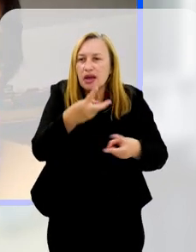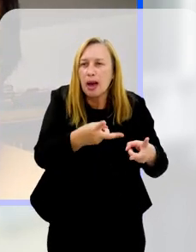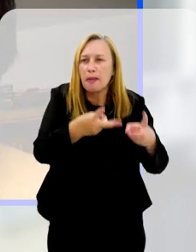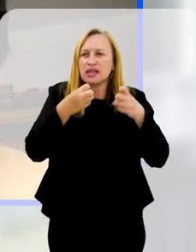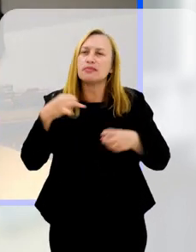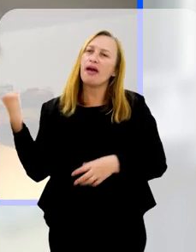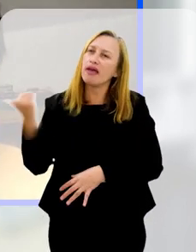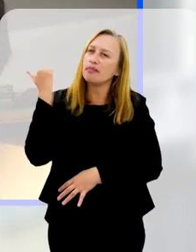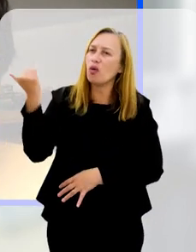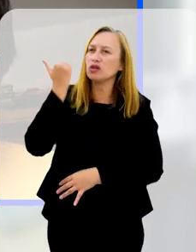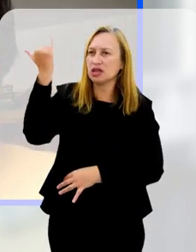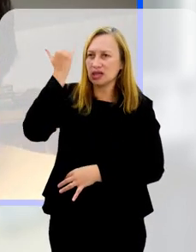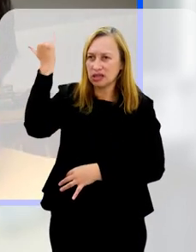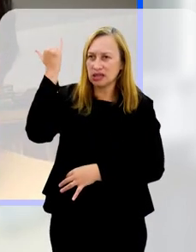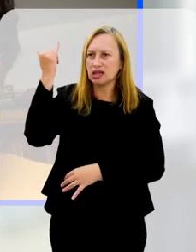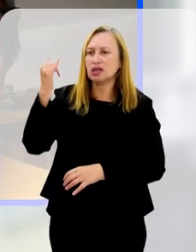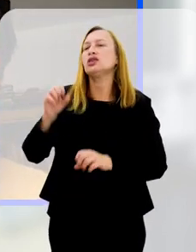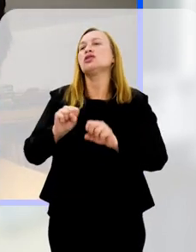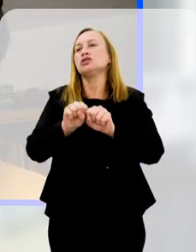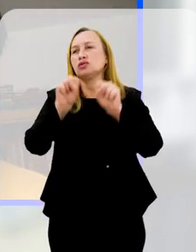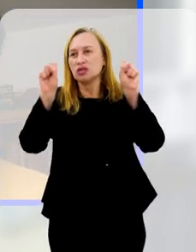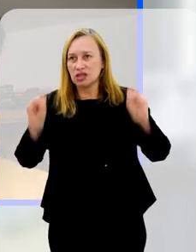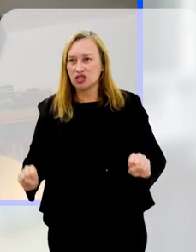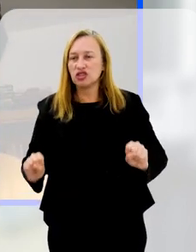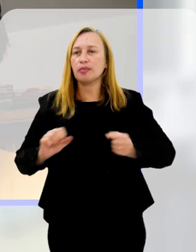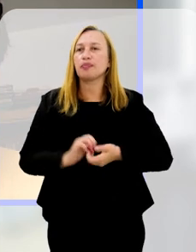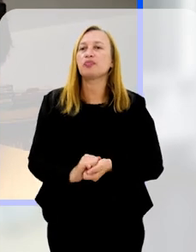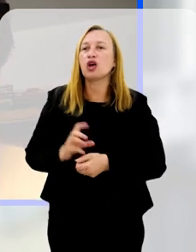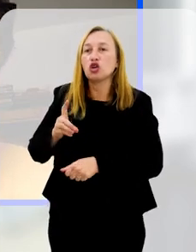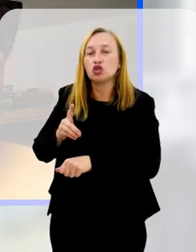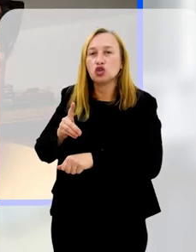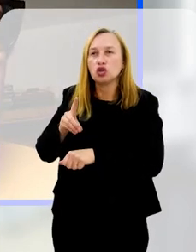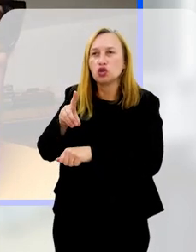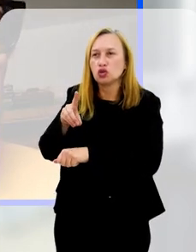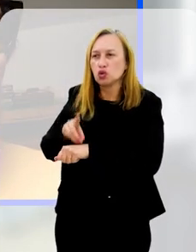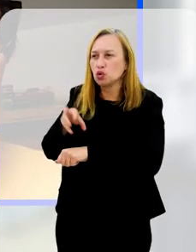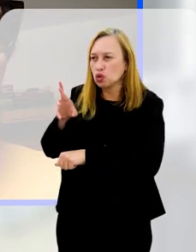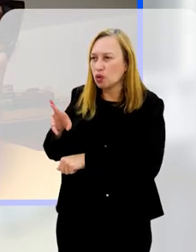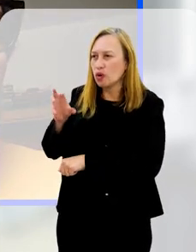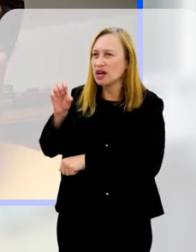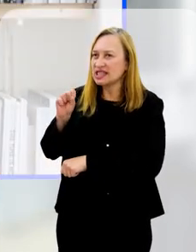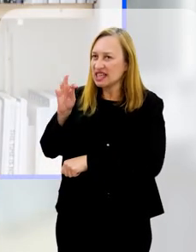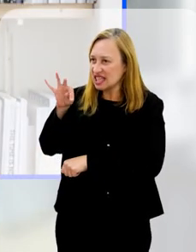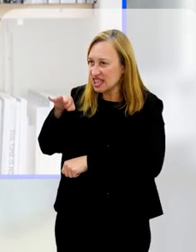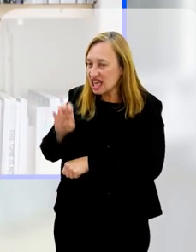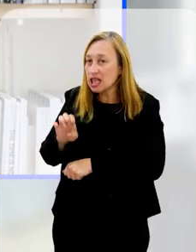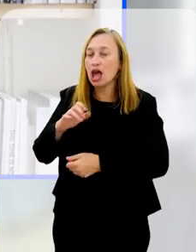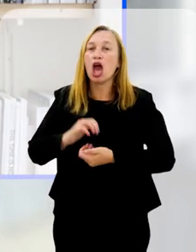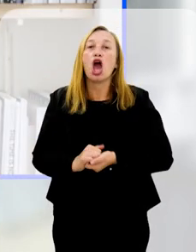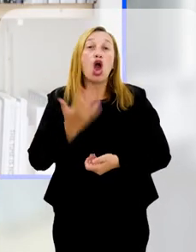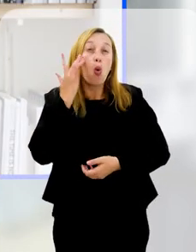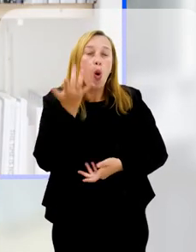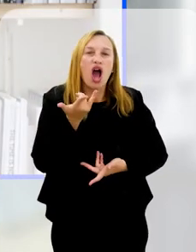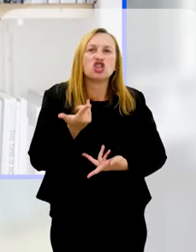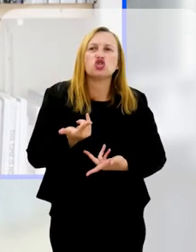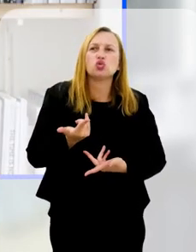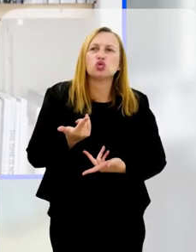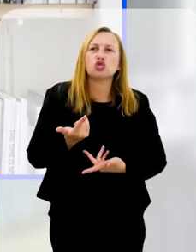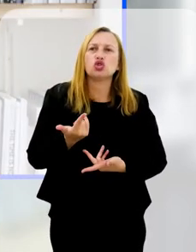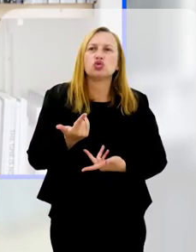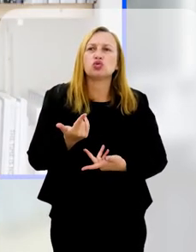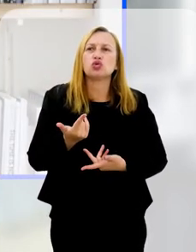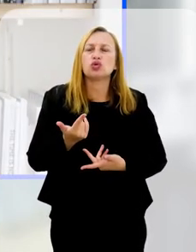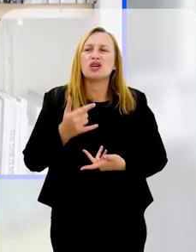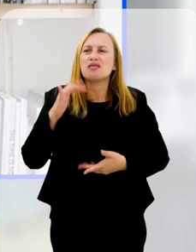e a eficiência do sistema, né? Doutor Santini, eu considero, né, que